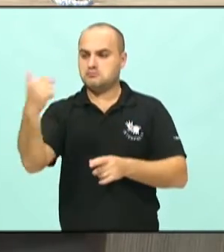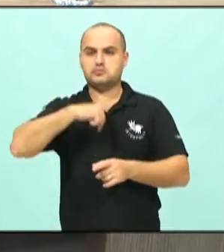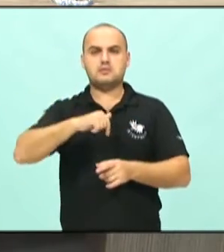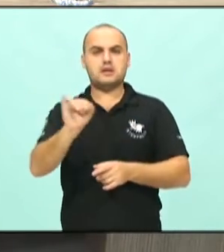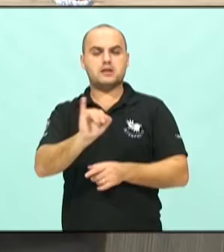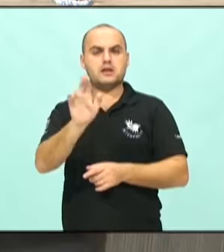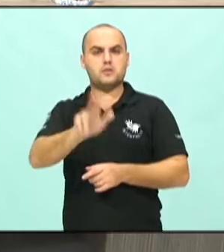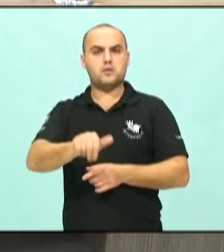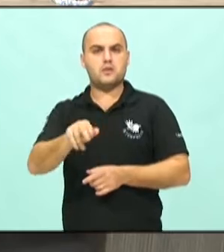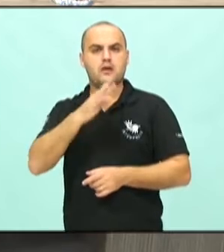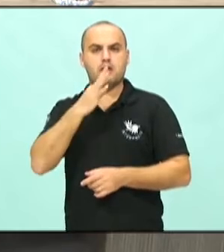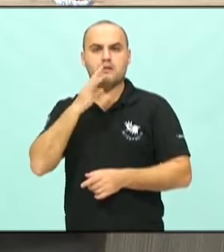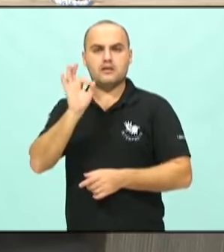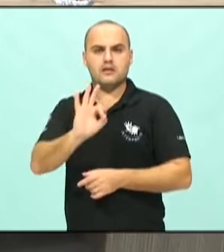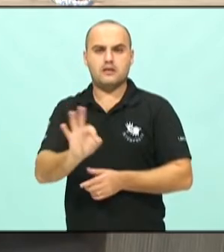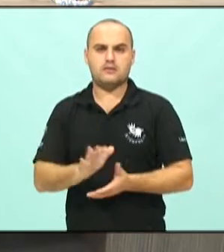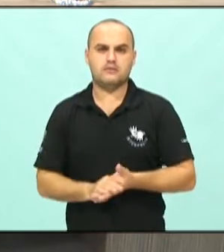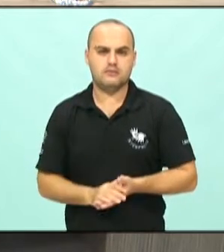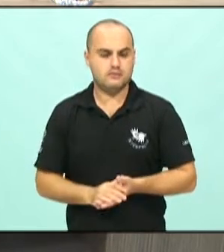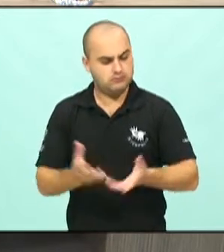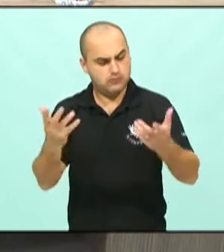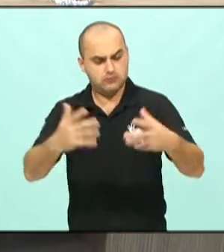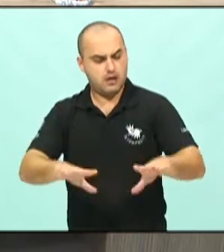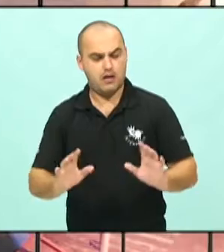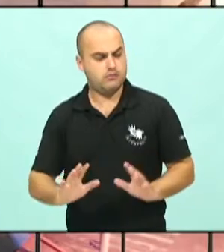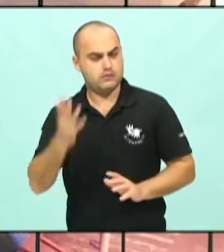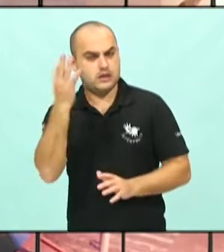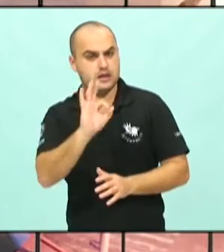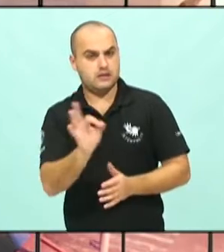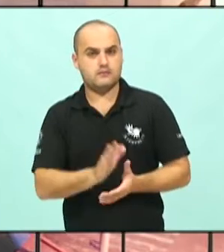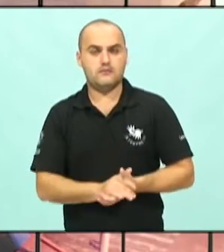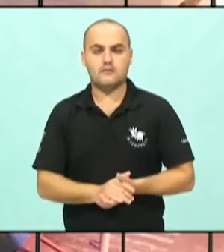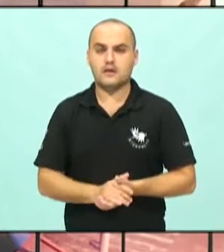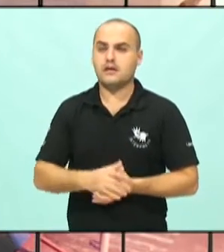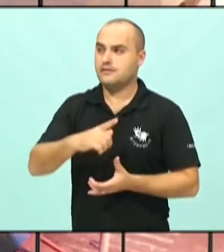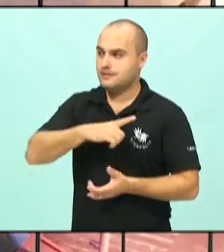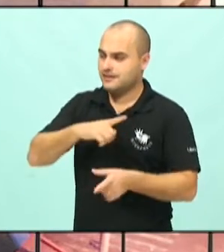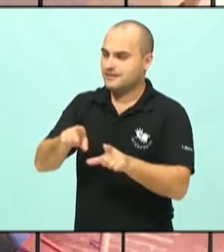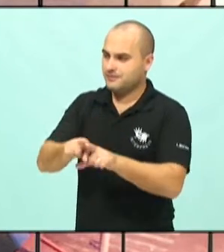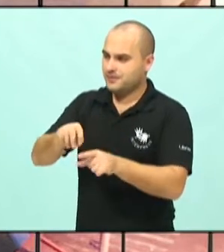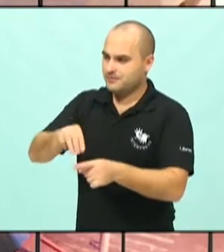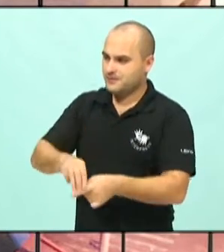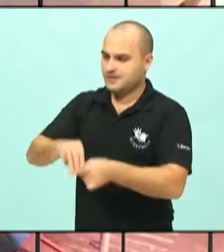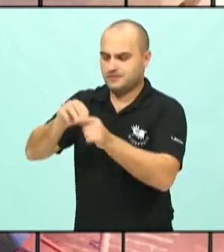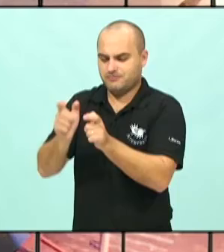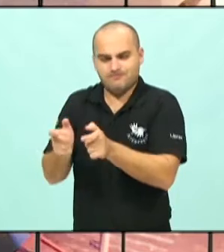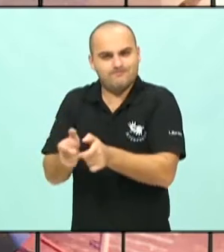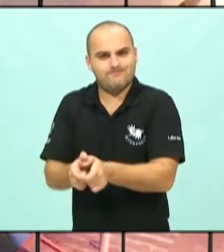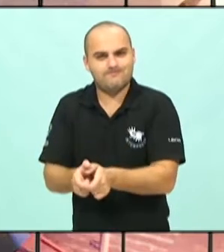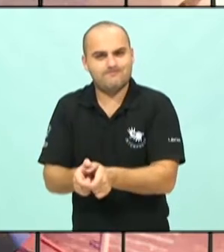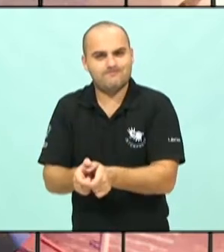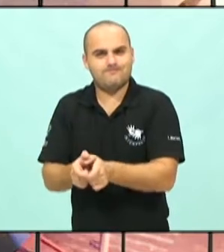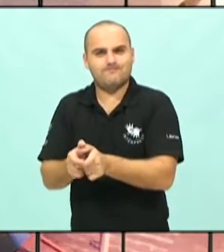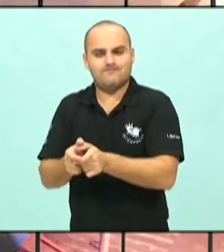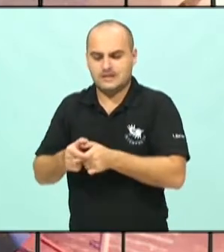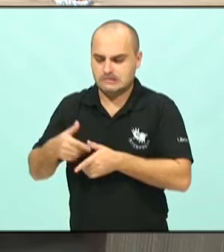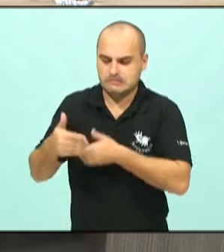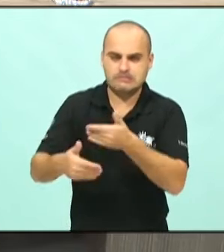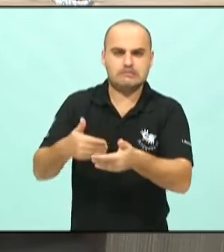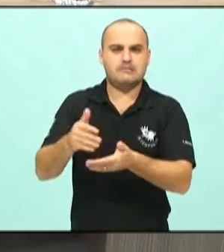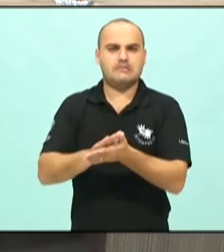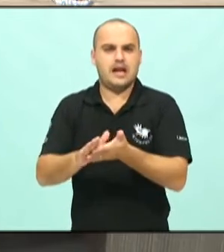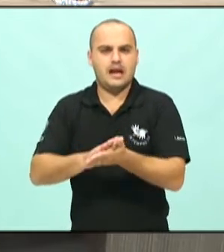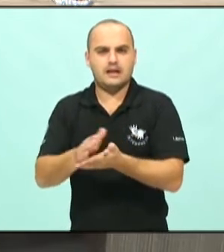quer mais que aconteça. E tem também a situação de municípios muito pequenos que não desenvolvem programas, não participam, e aí não tem como